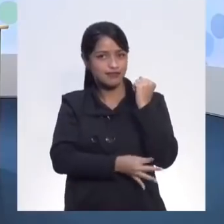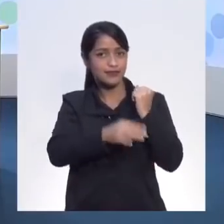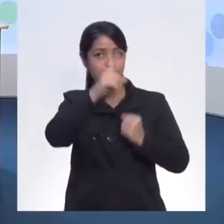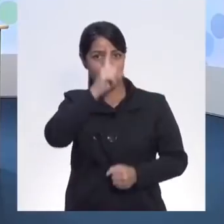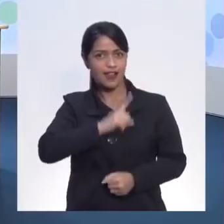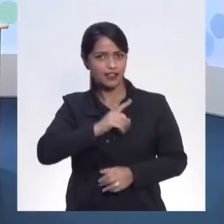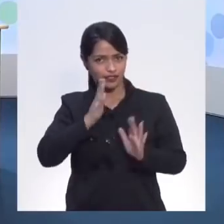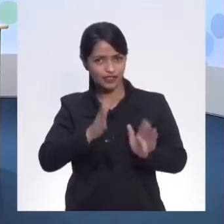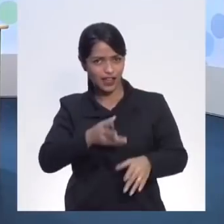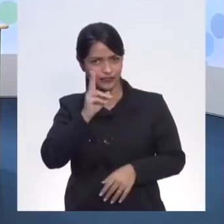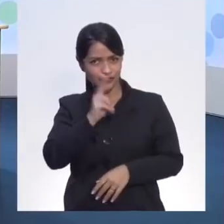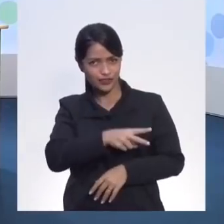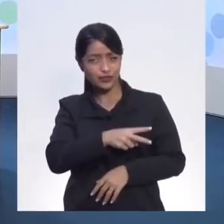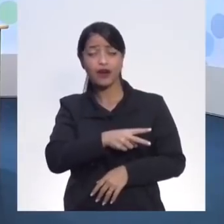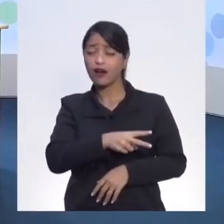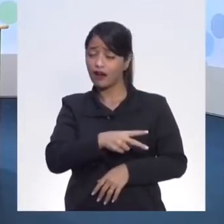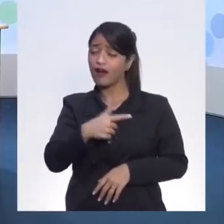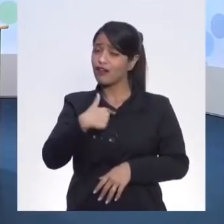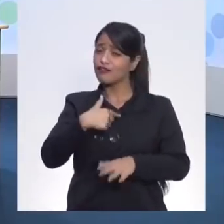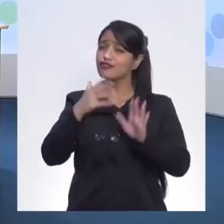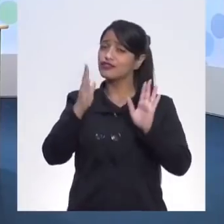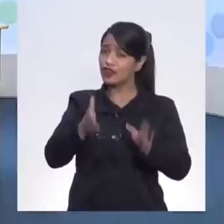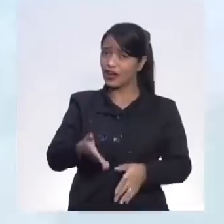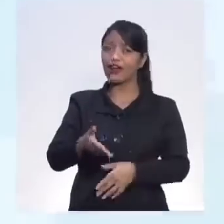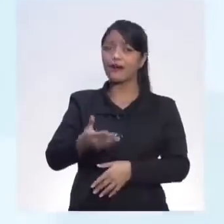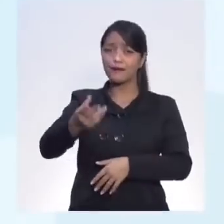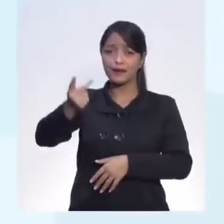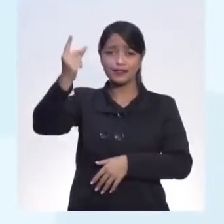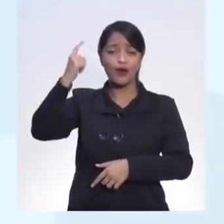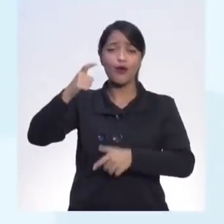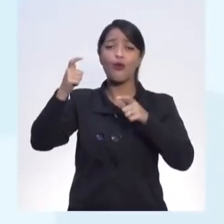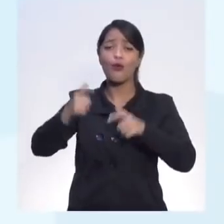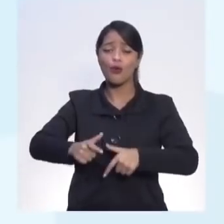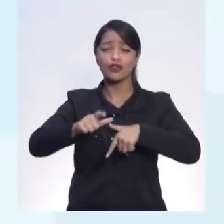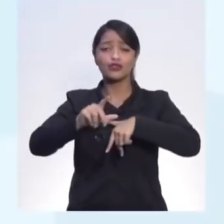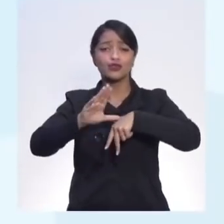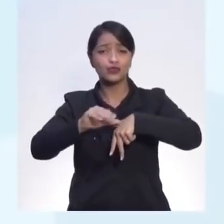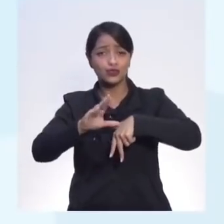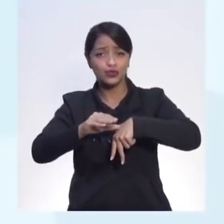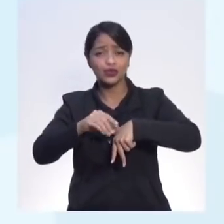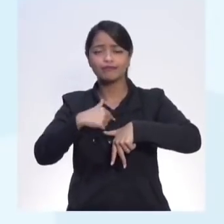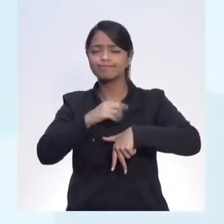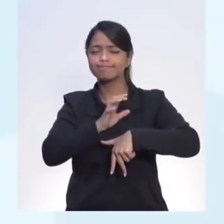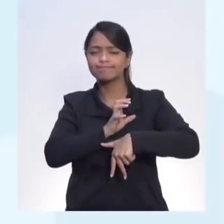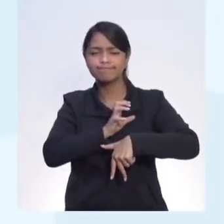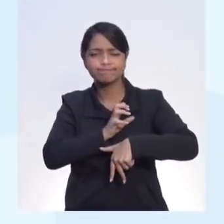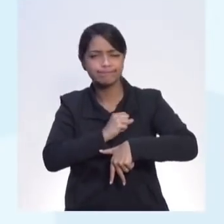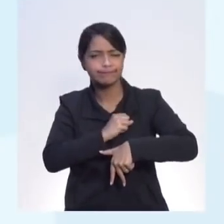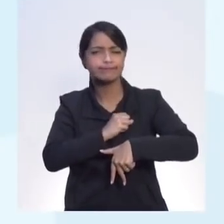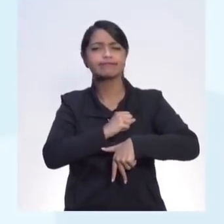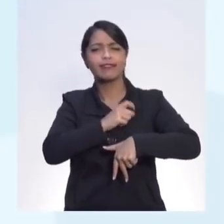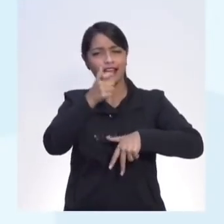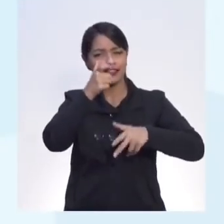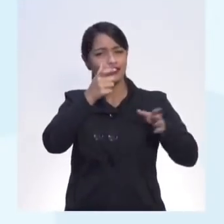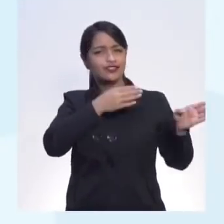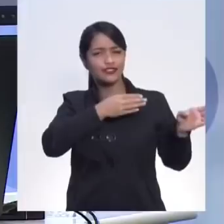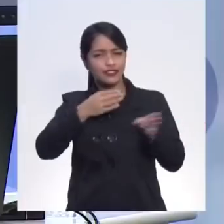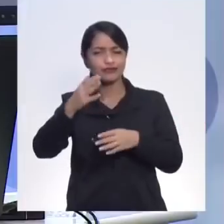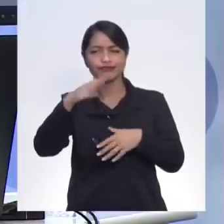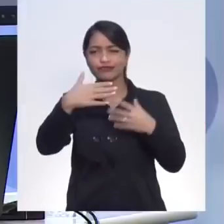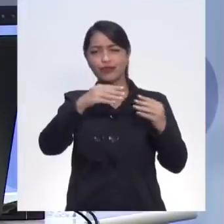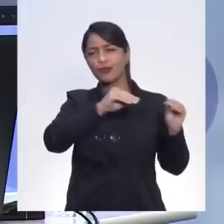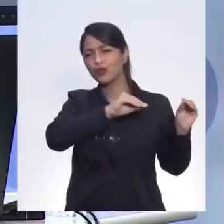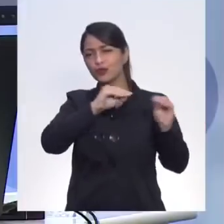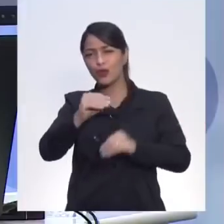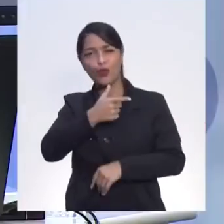Eu assistia também lá na Cultura, né? Sítio do Pica-Pau Amarelo, eu amava assistir. E nós temos outros, até foi para outro canal depois, né?